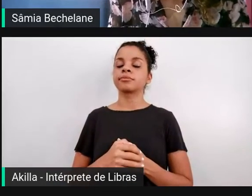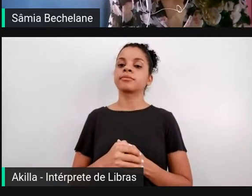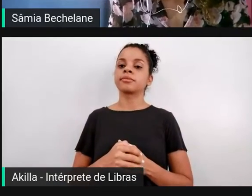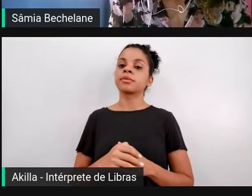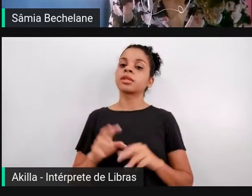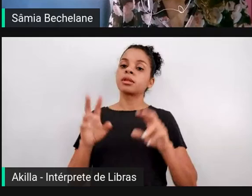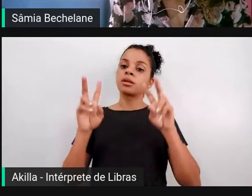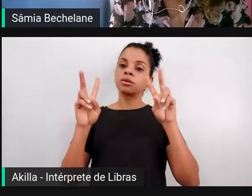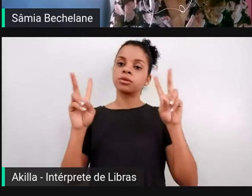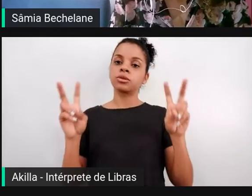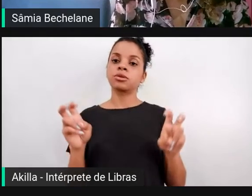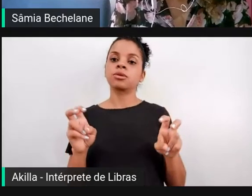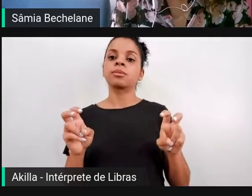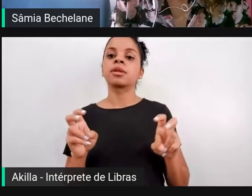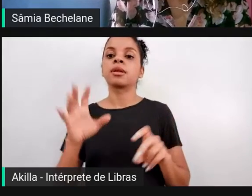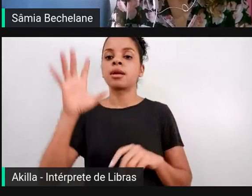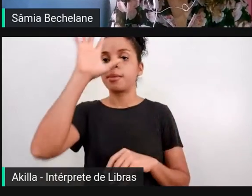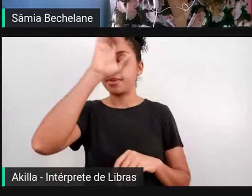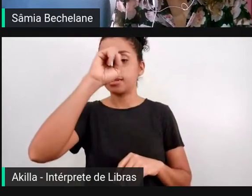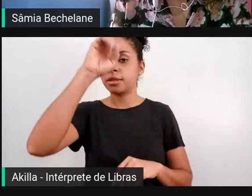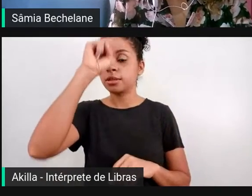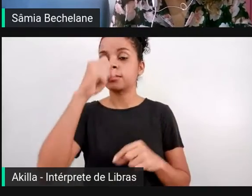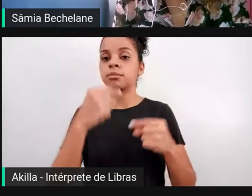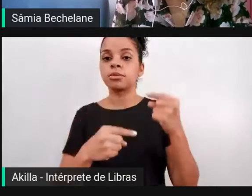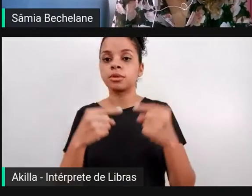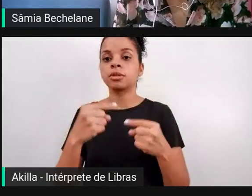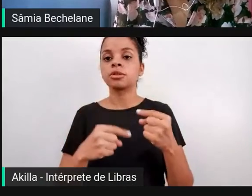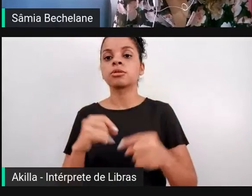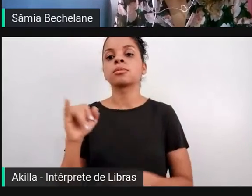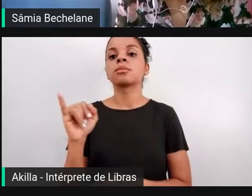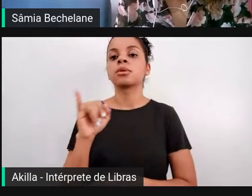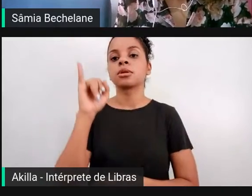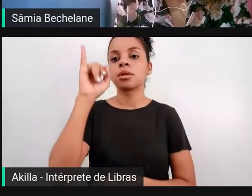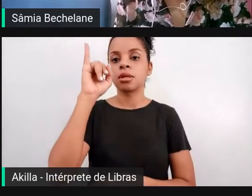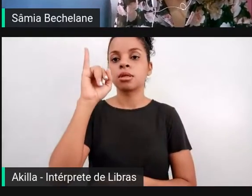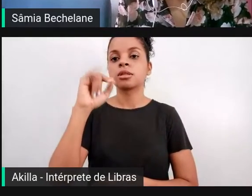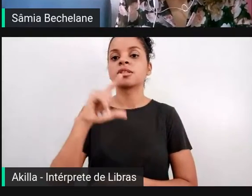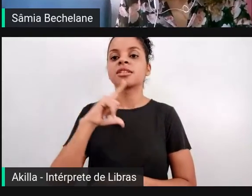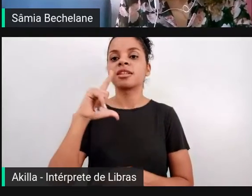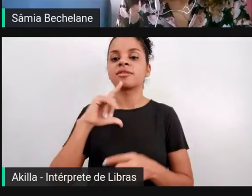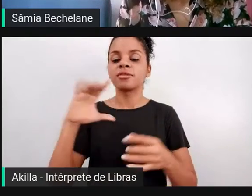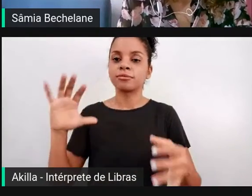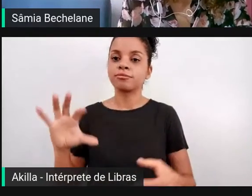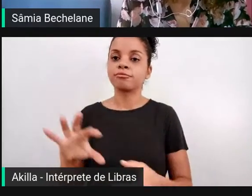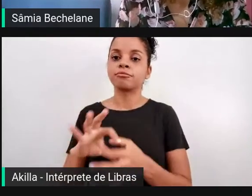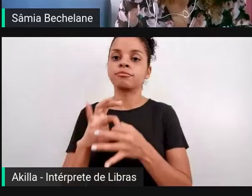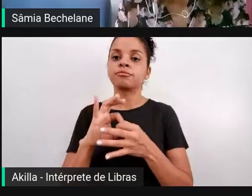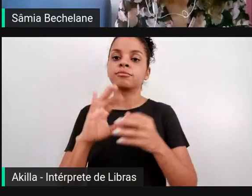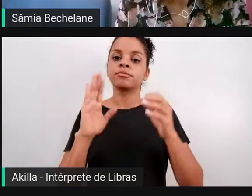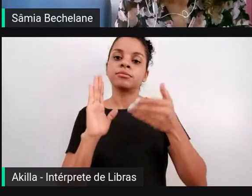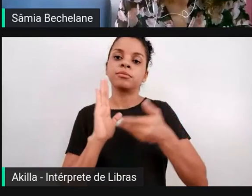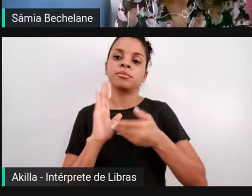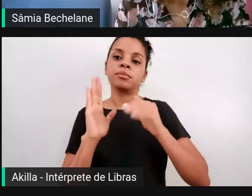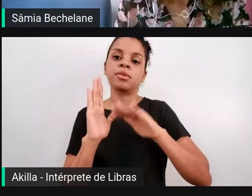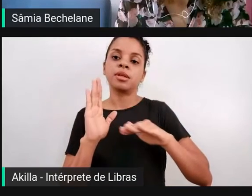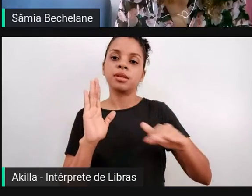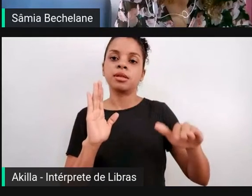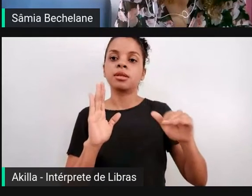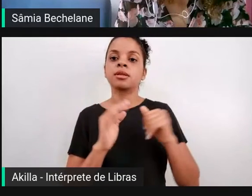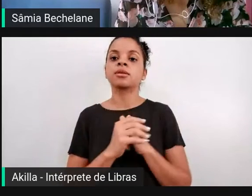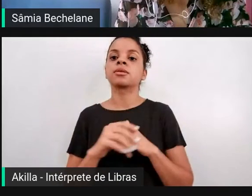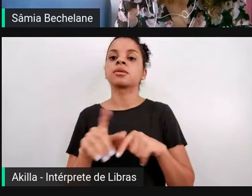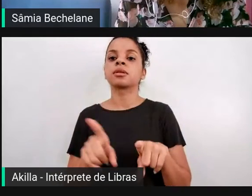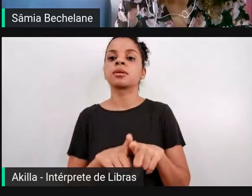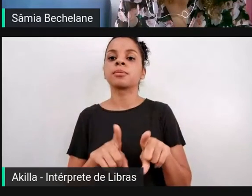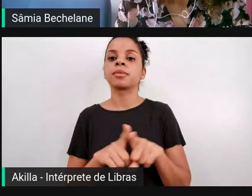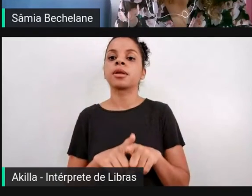também, a Câmara assinou um convênio com o Instituto Palavra Aberta. E junto com o Plenarinho e o Parlamento Jovem, tem feito um trabalho muito interessante